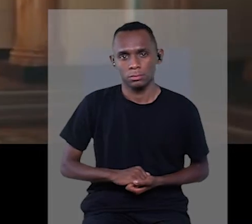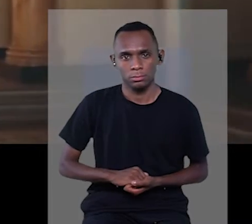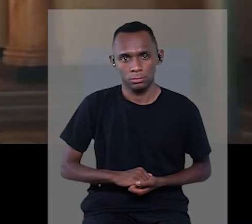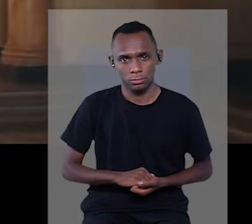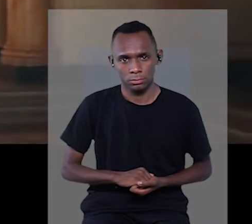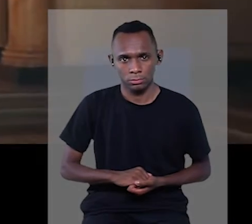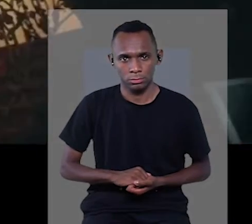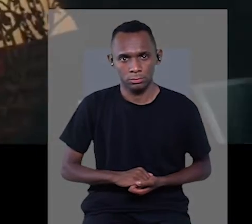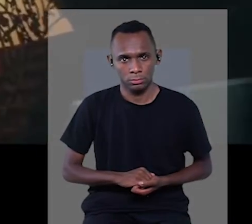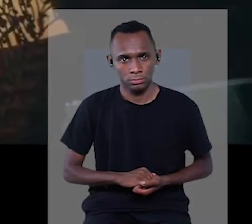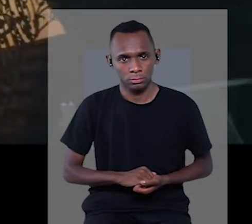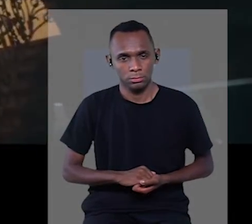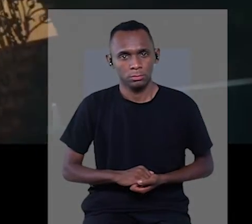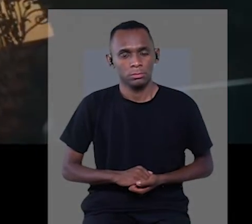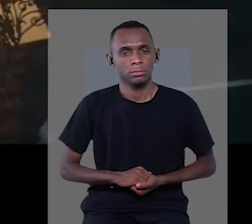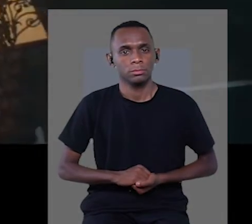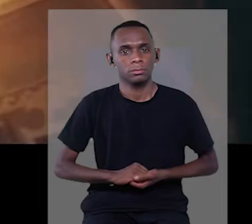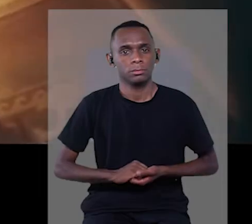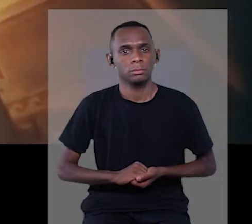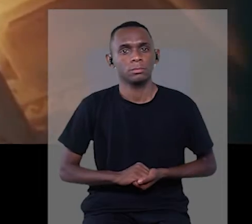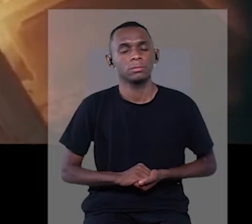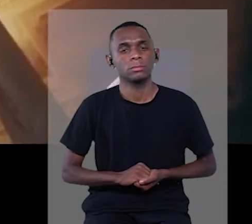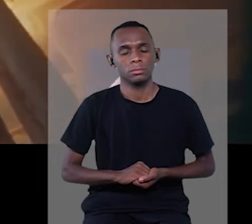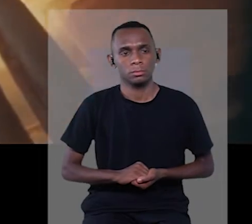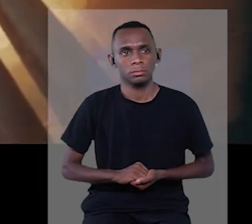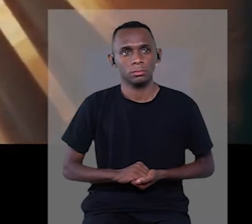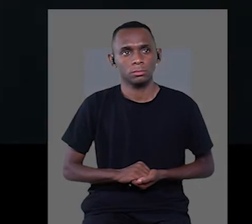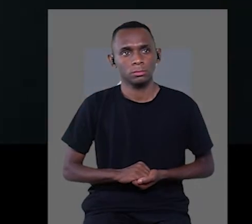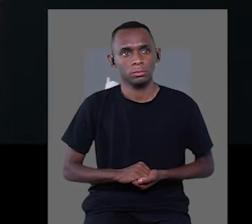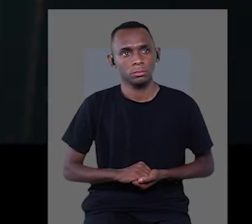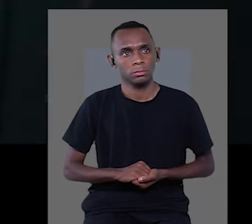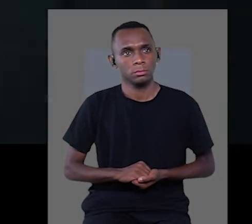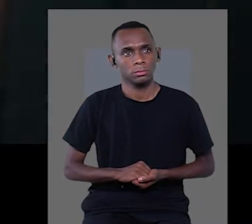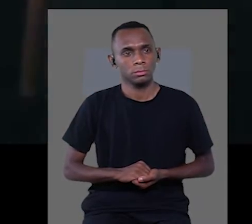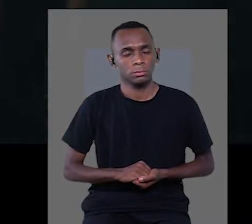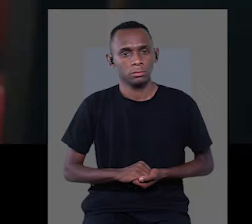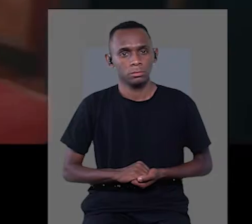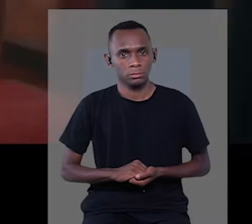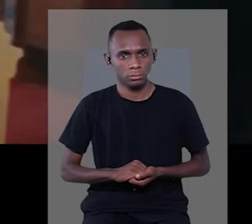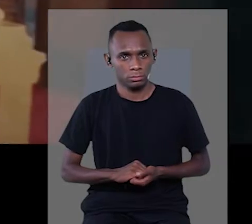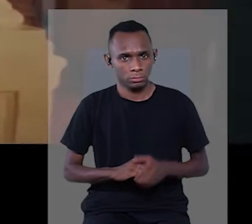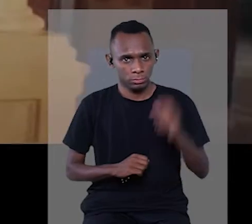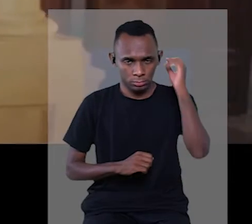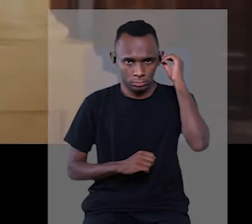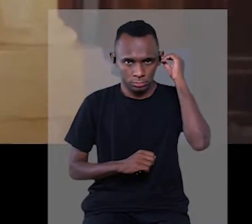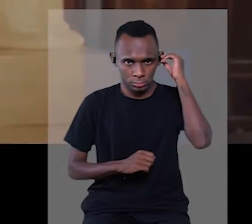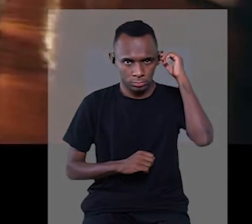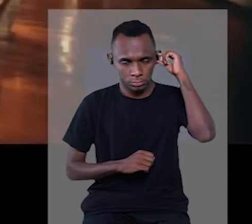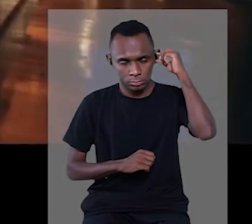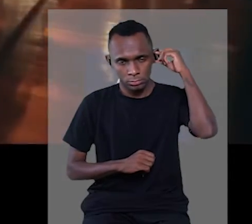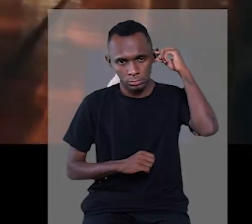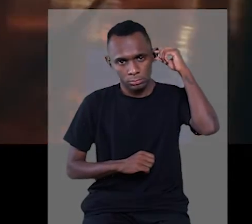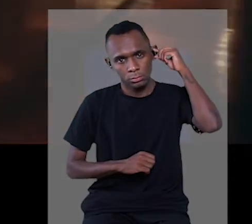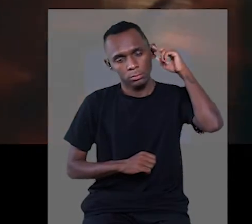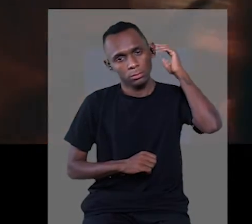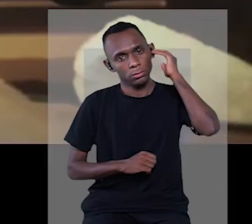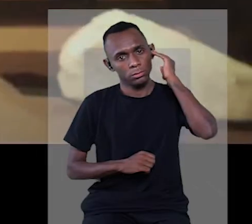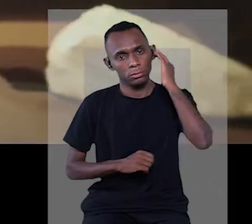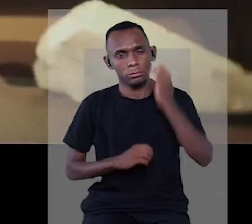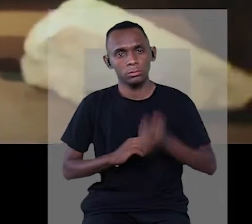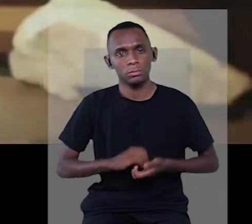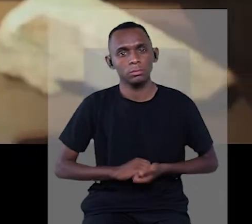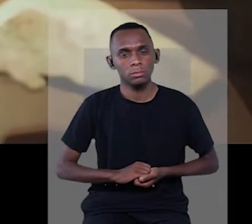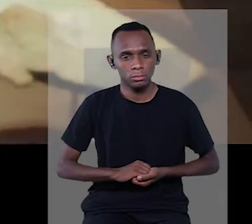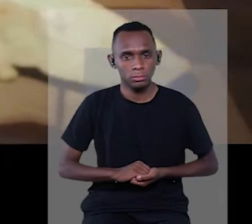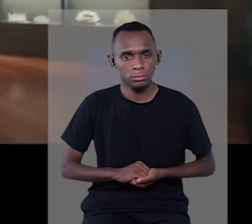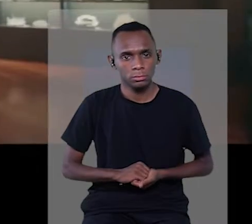em Minas, desde que chegamos, temos investido e incentivado de forma contínua a cultura mineira. Somos